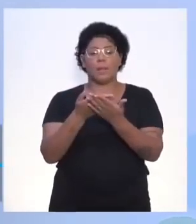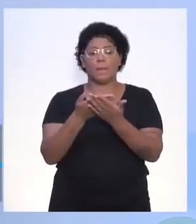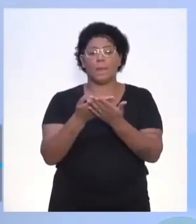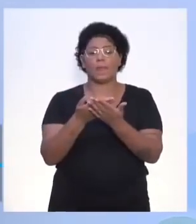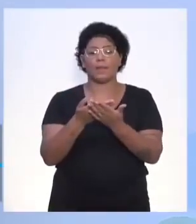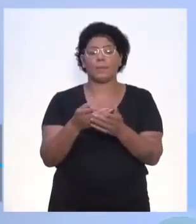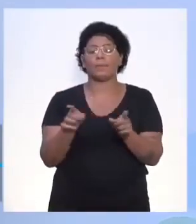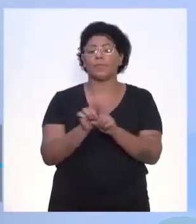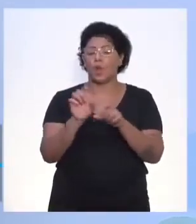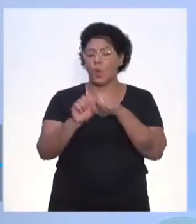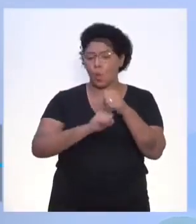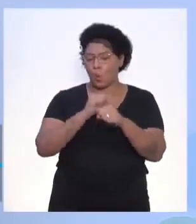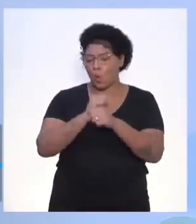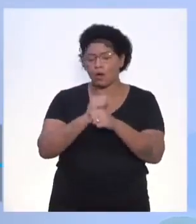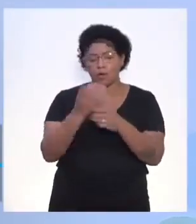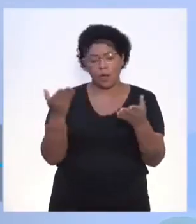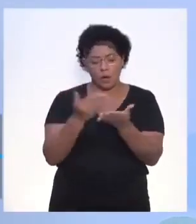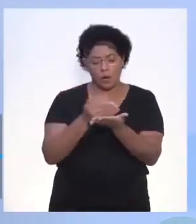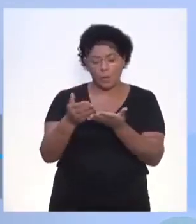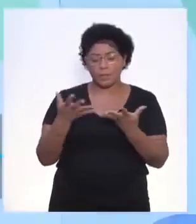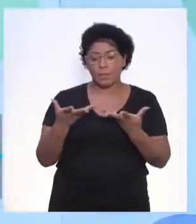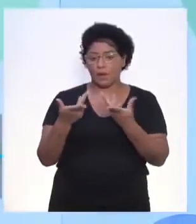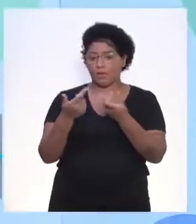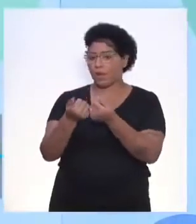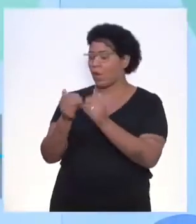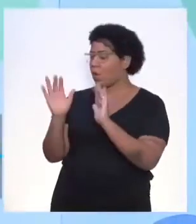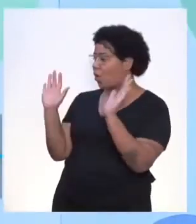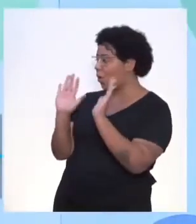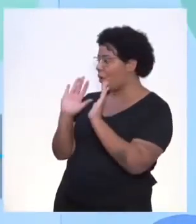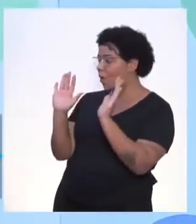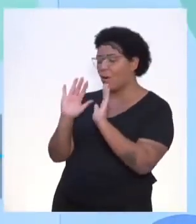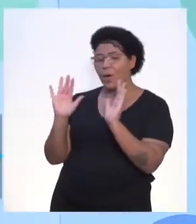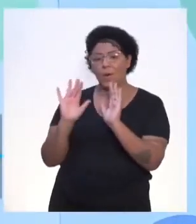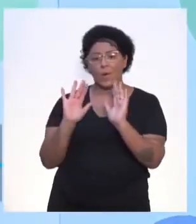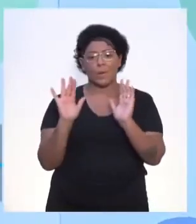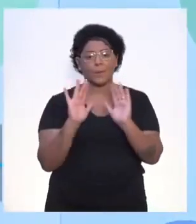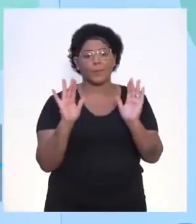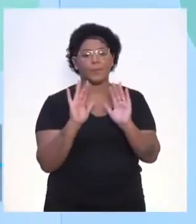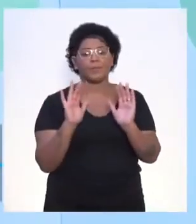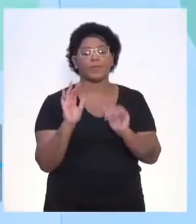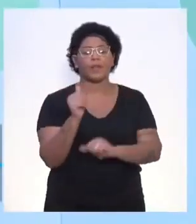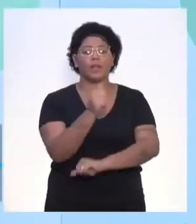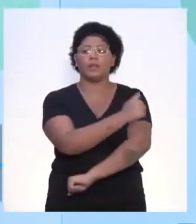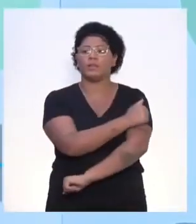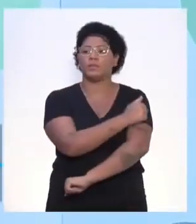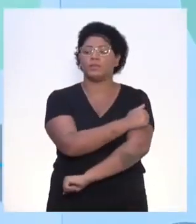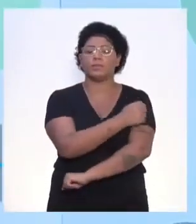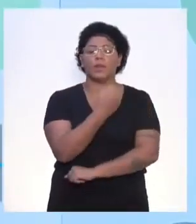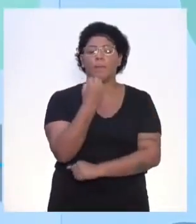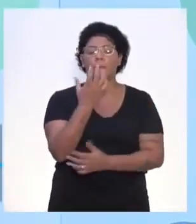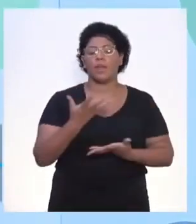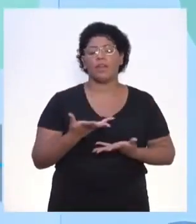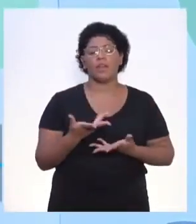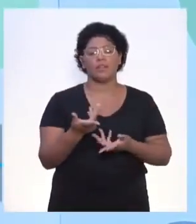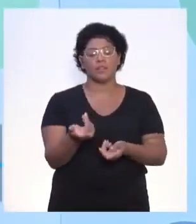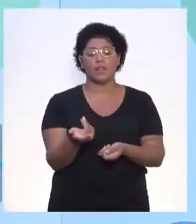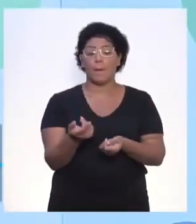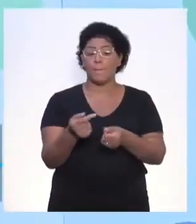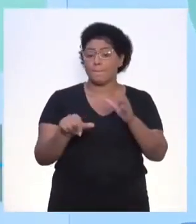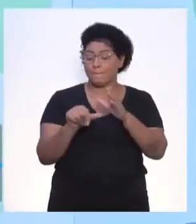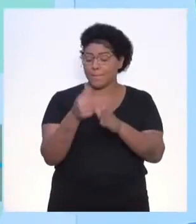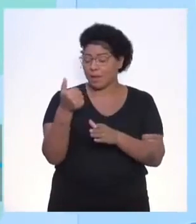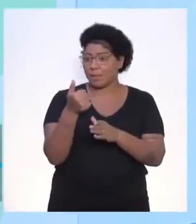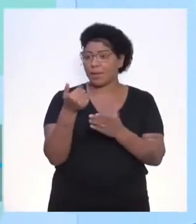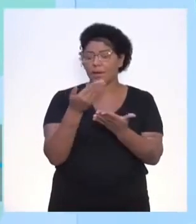ótimo ano letivo, tá bom? Mauro? Olá, professora Elaine, olá, alunos e professores, sejam bem-vindos à nossa primeira aula de